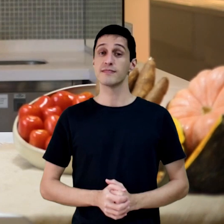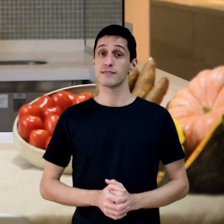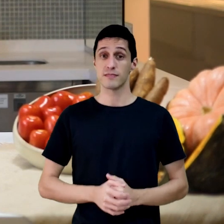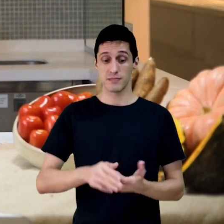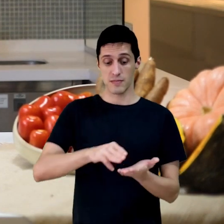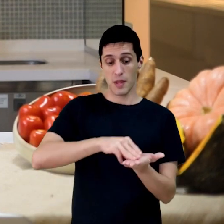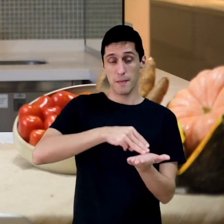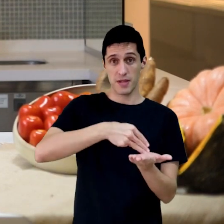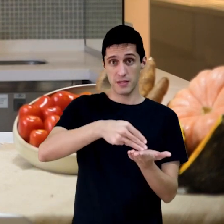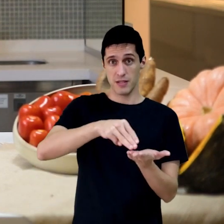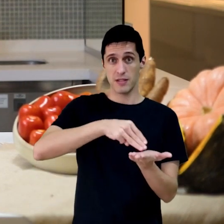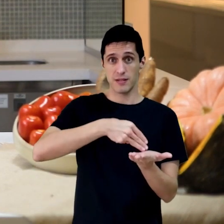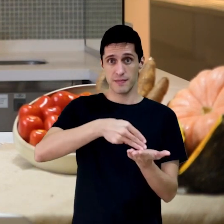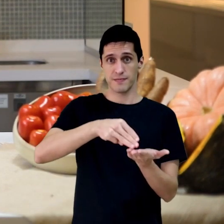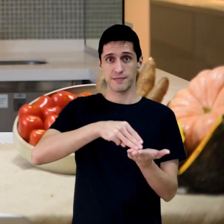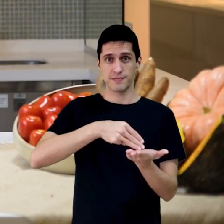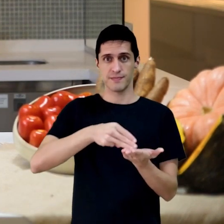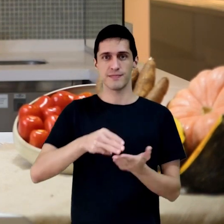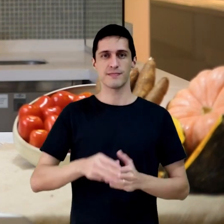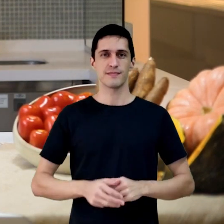A manteiga,